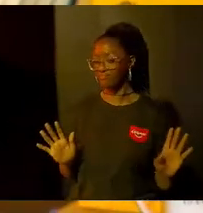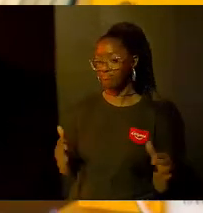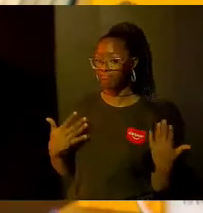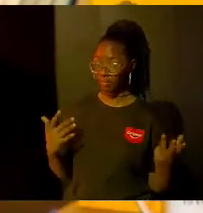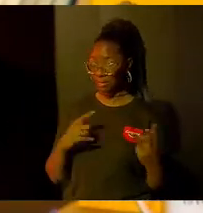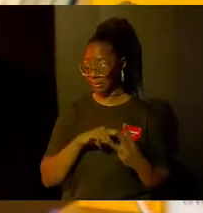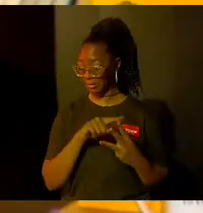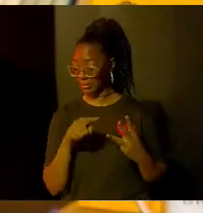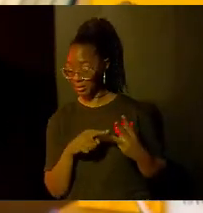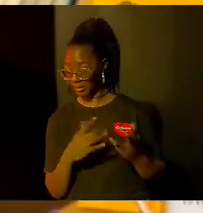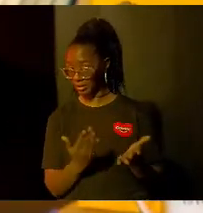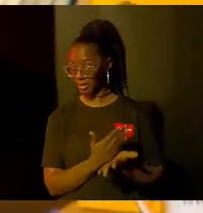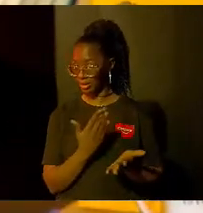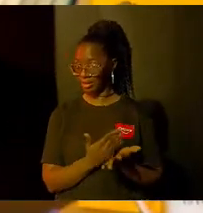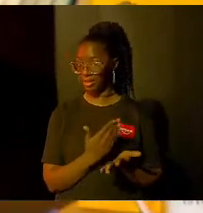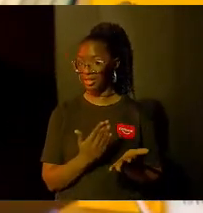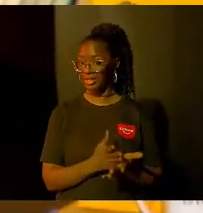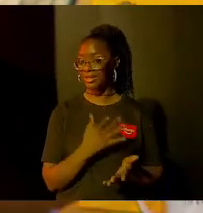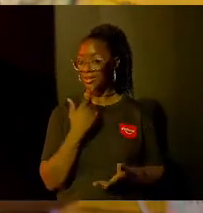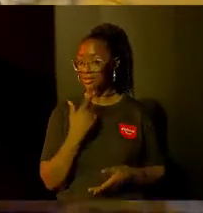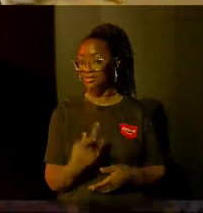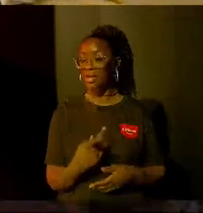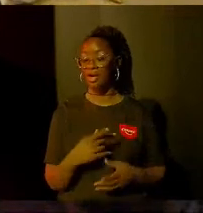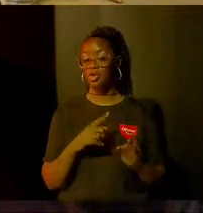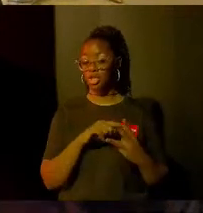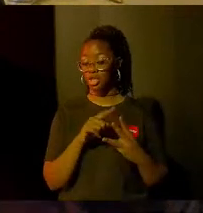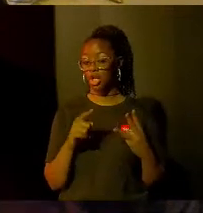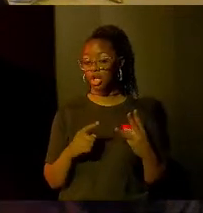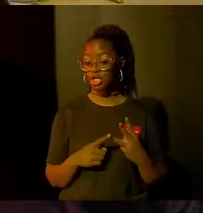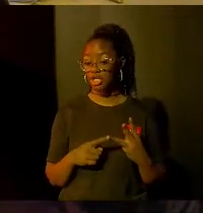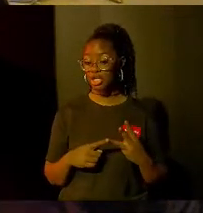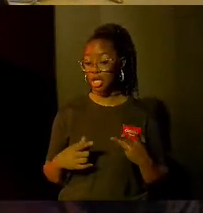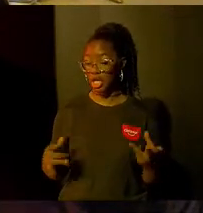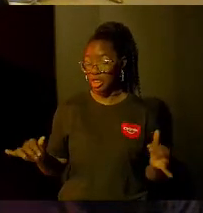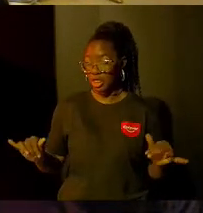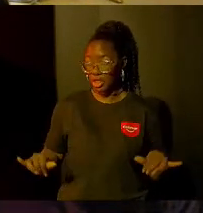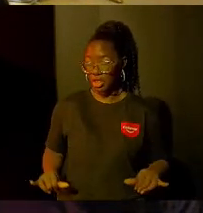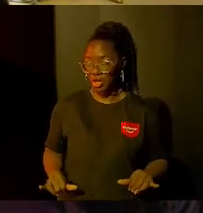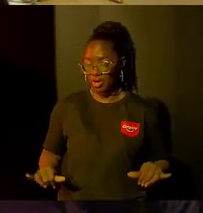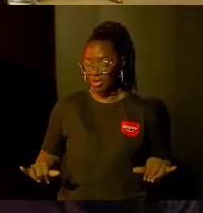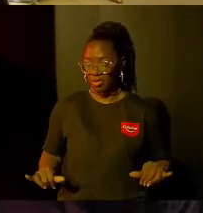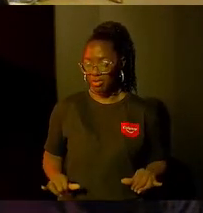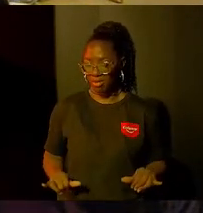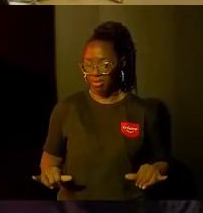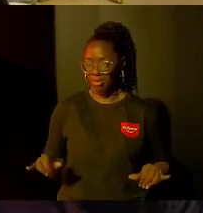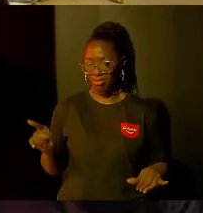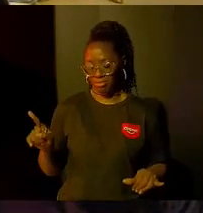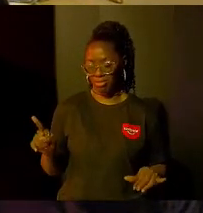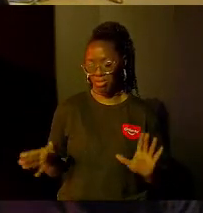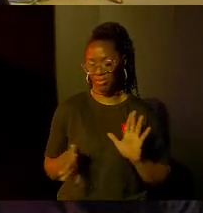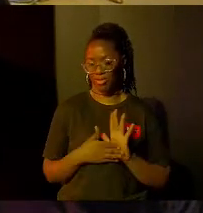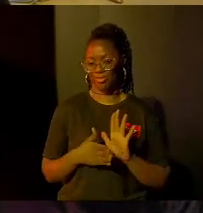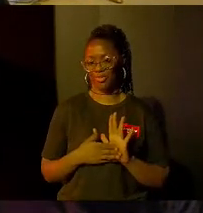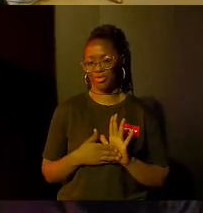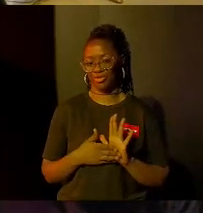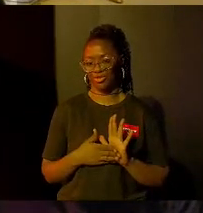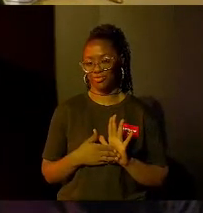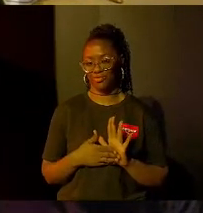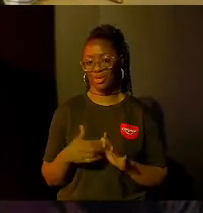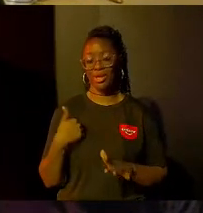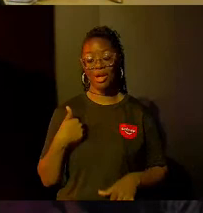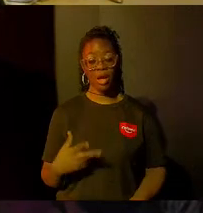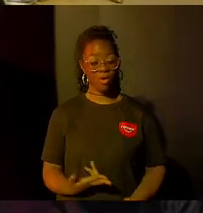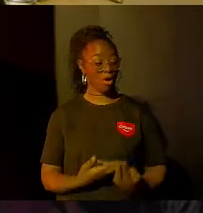trilogia que eu me chamo de trilogia da grande dor o que eu pretendo é exatamente isso eu tenho uma imensa